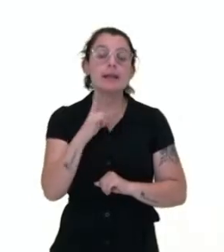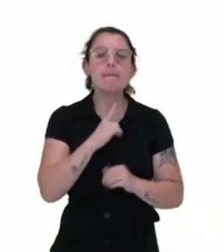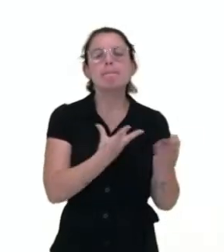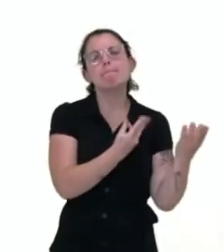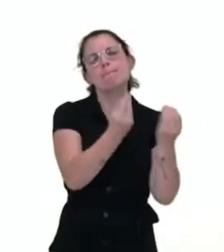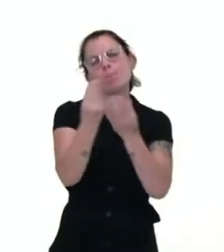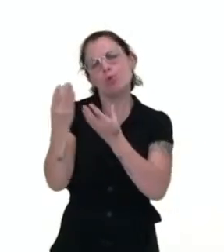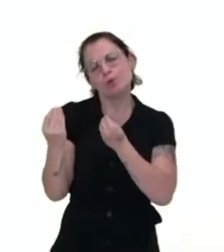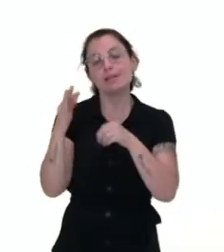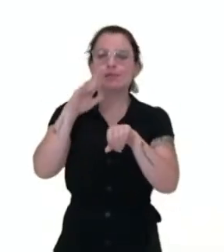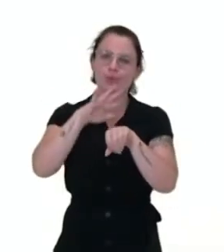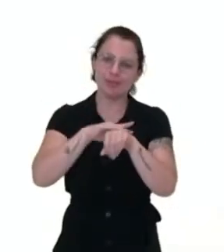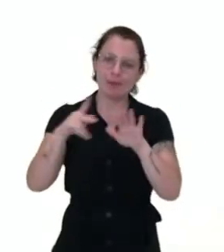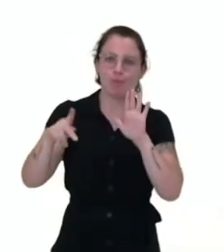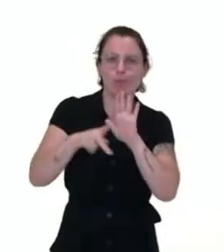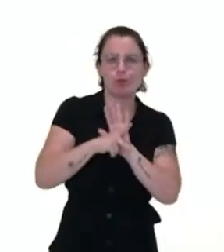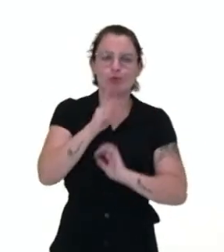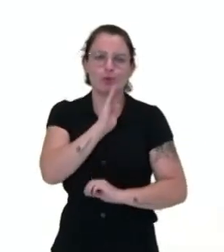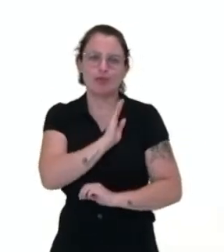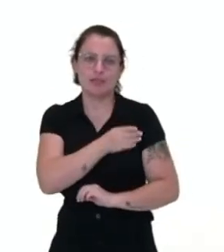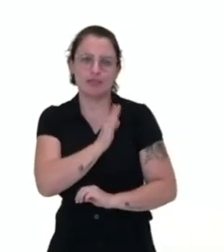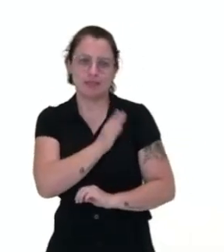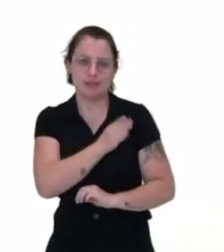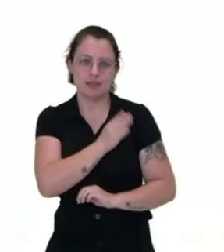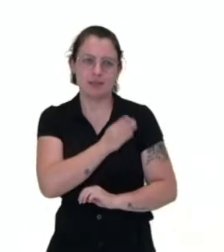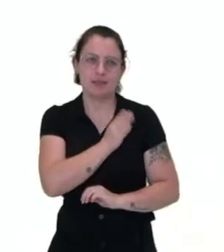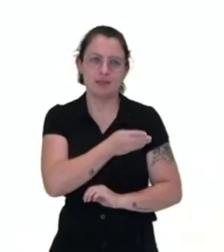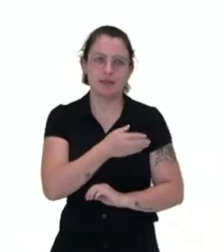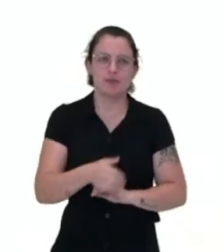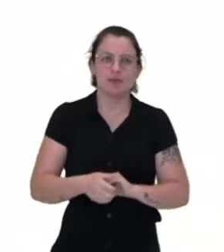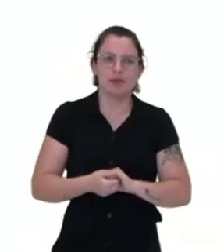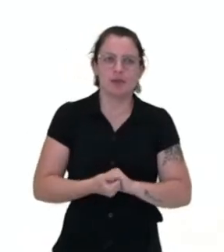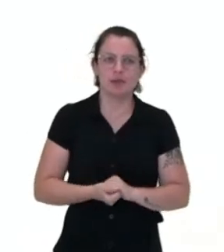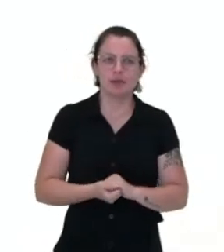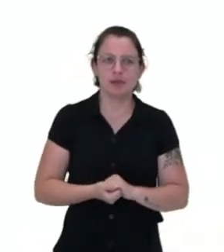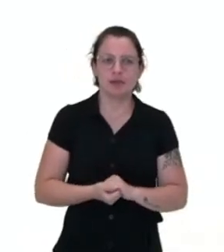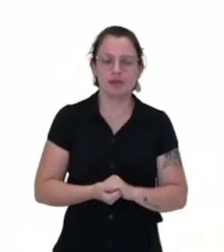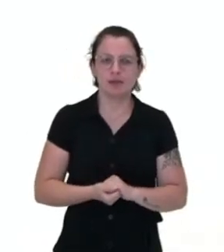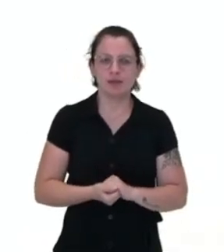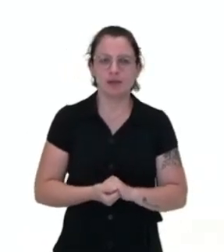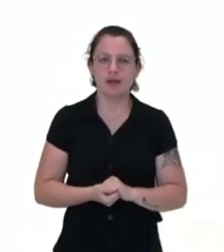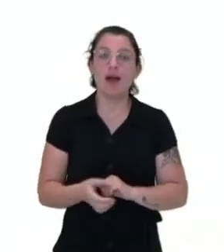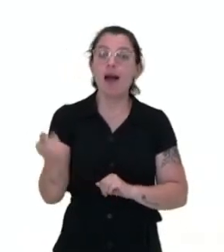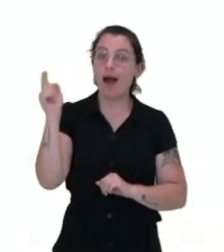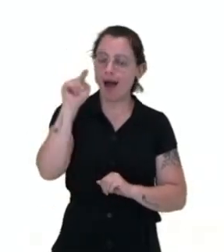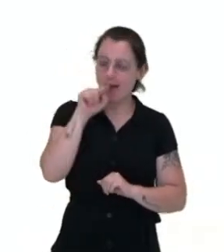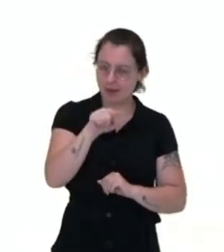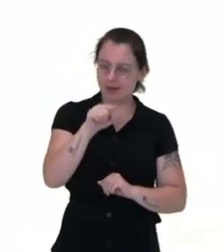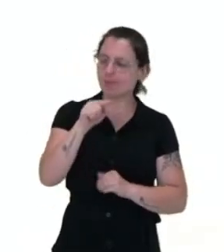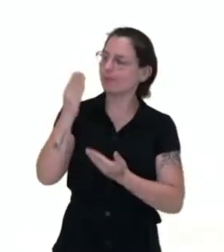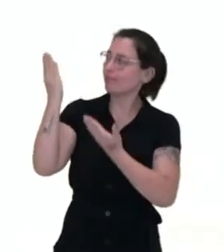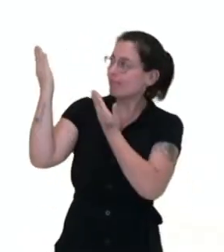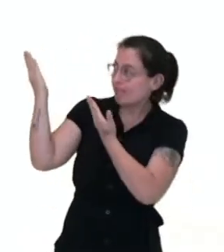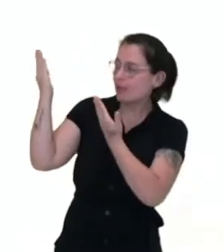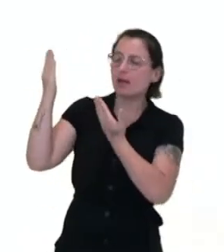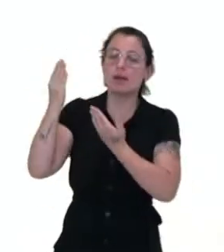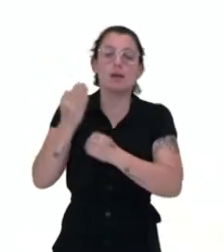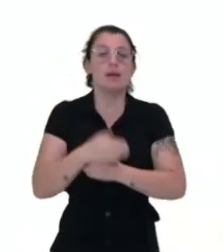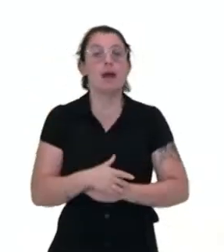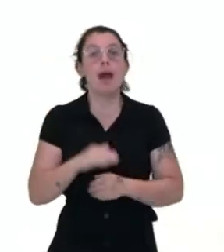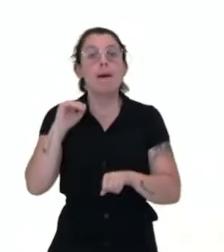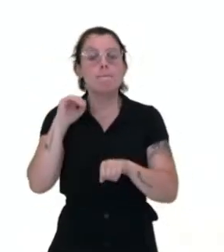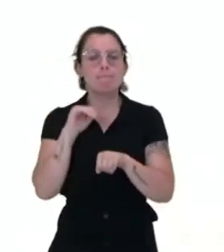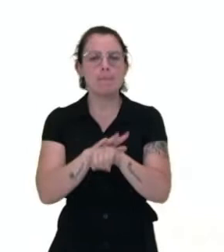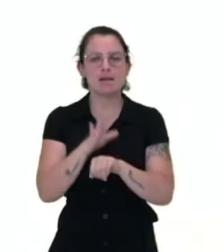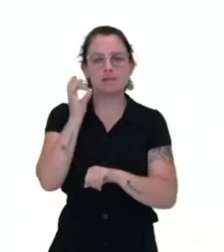sistema cardiovascular. Existem muitas. Aqui é um recorte para mostrar algumas, as mais comuns